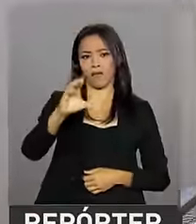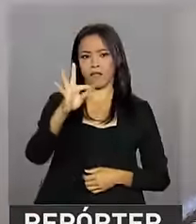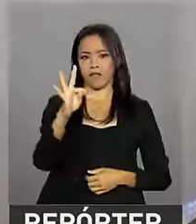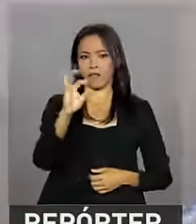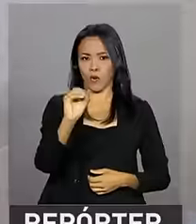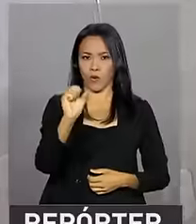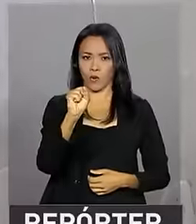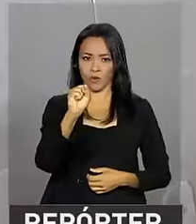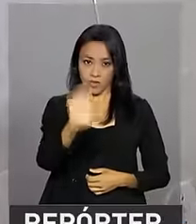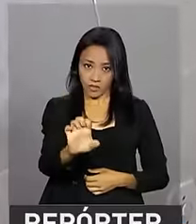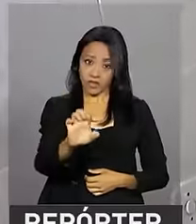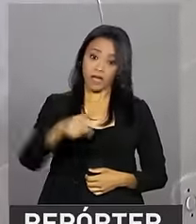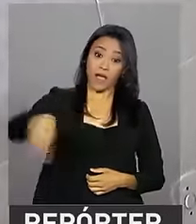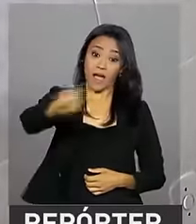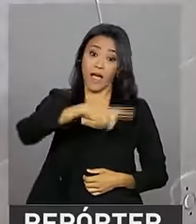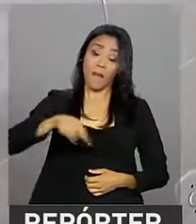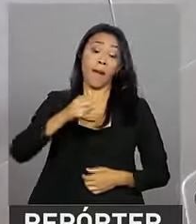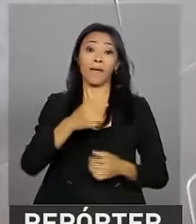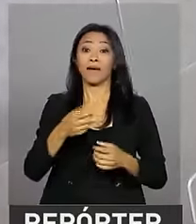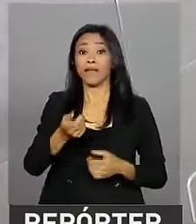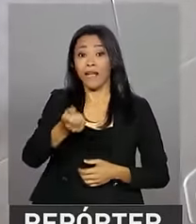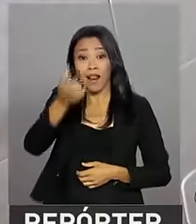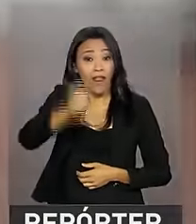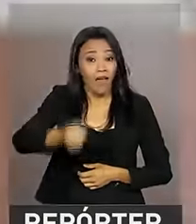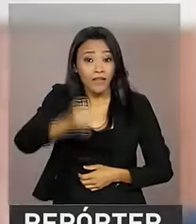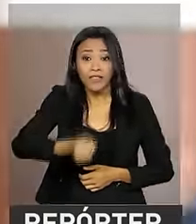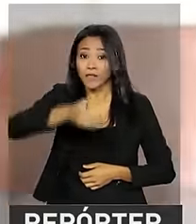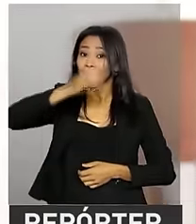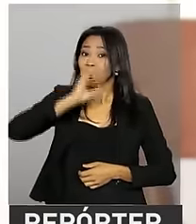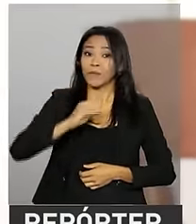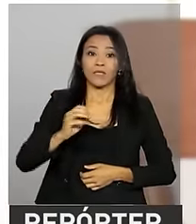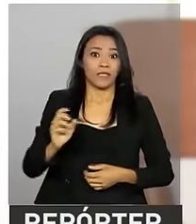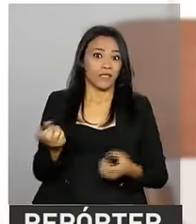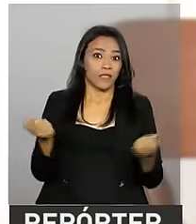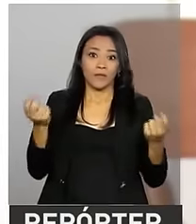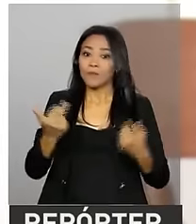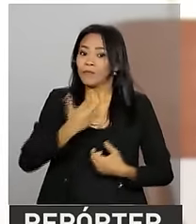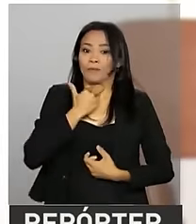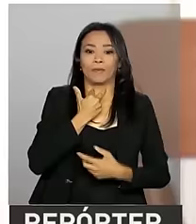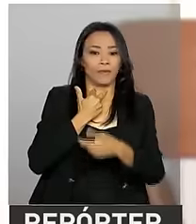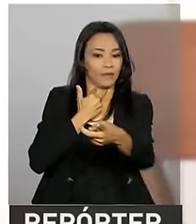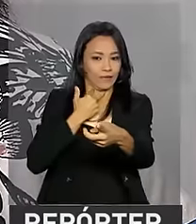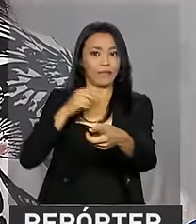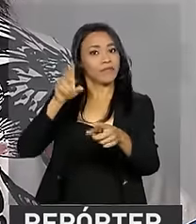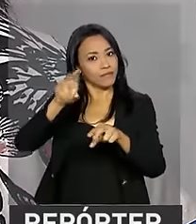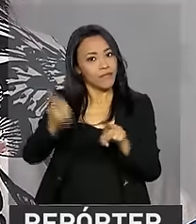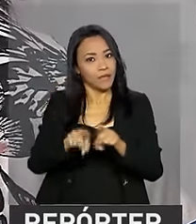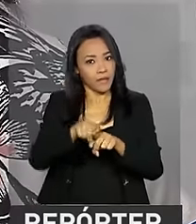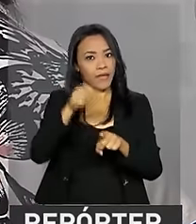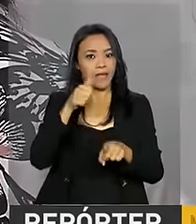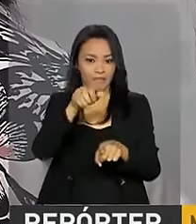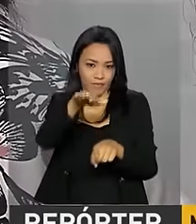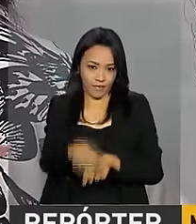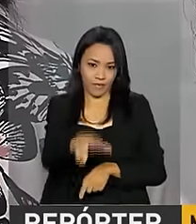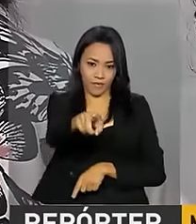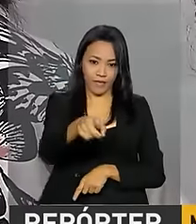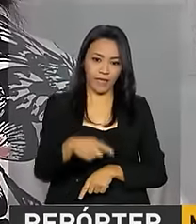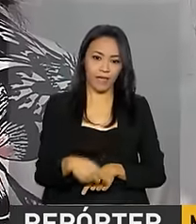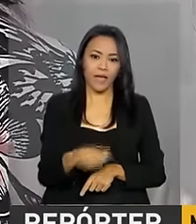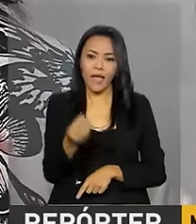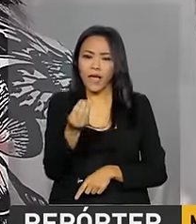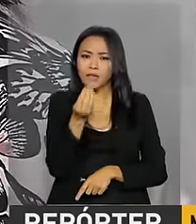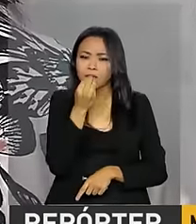todos da família dela são intolerantes à substância Inclusive a neta Maria Flor O mesmo gosto dos que